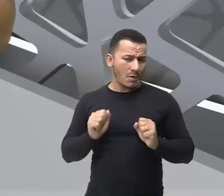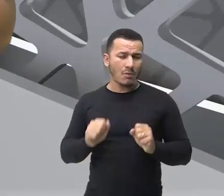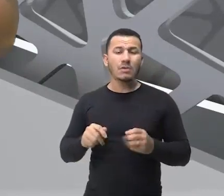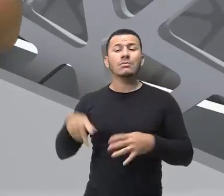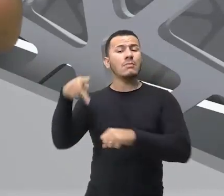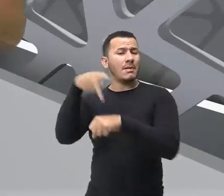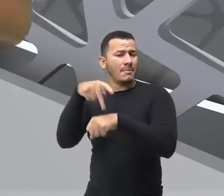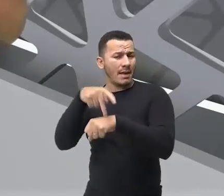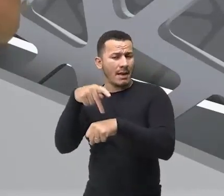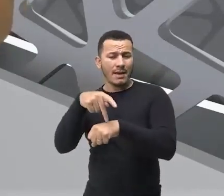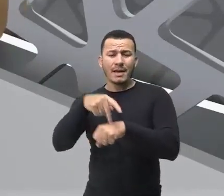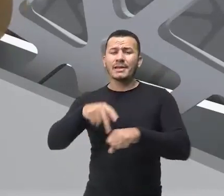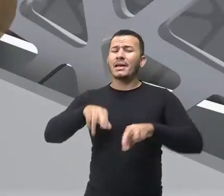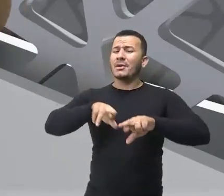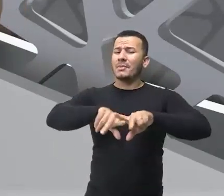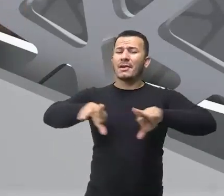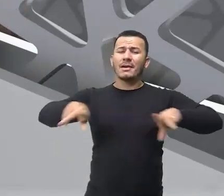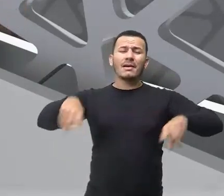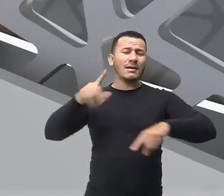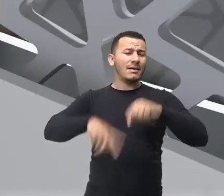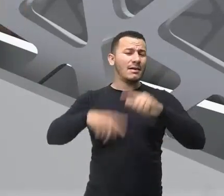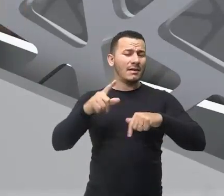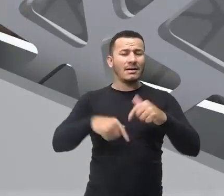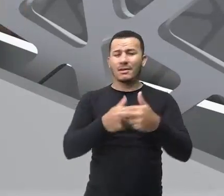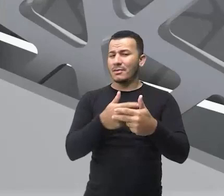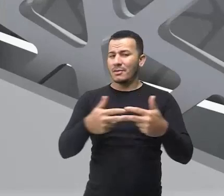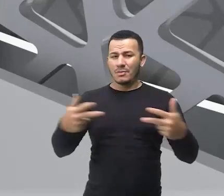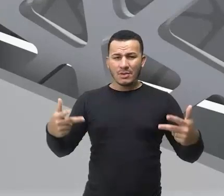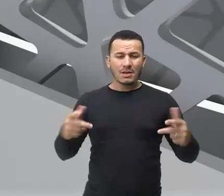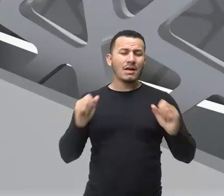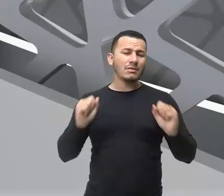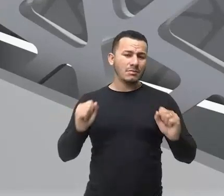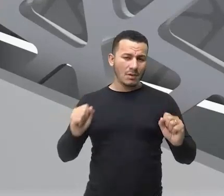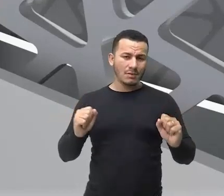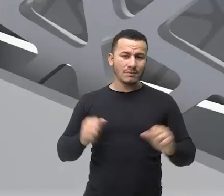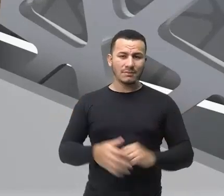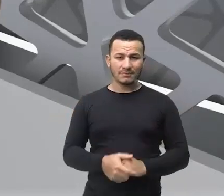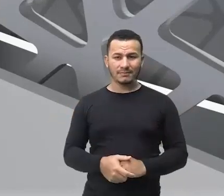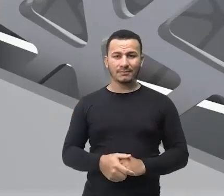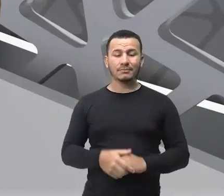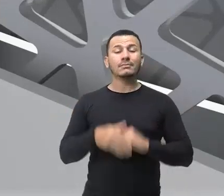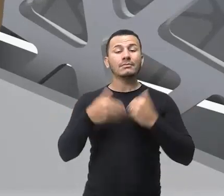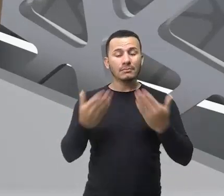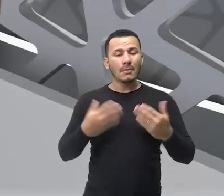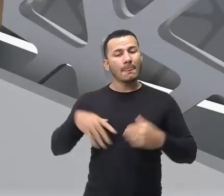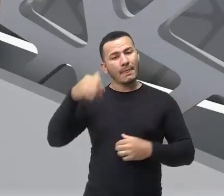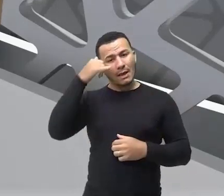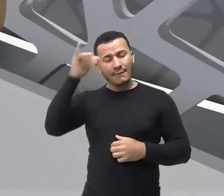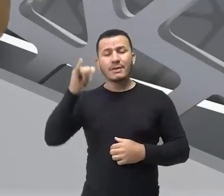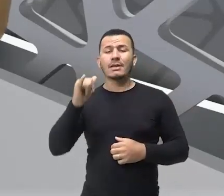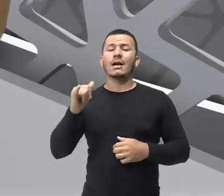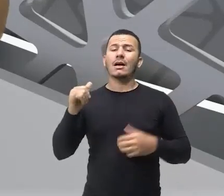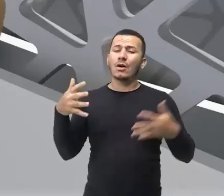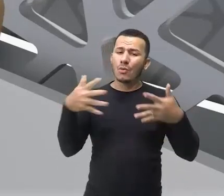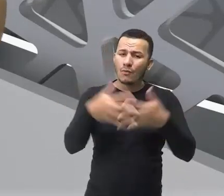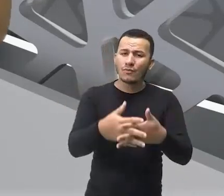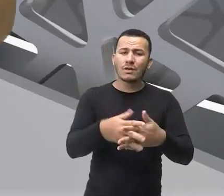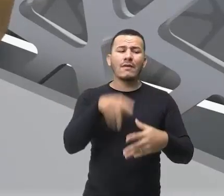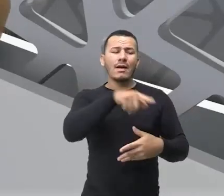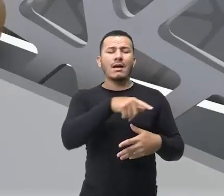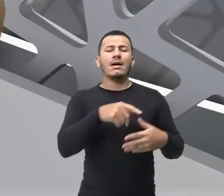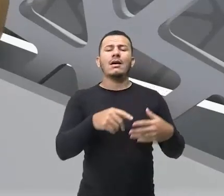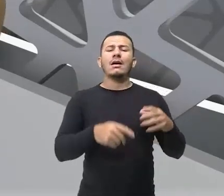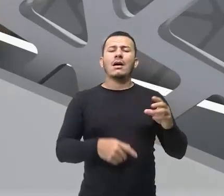uma pedra, pode ser qualquer objeto, qualquer ser, certo? Então, você nunca pode fazer essa relação. Ah,